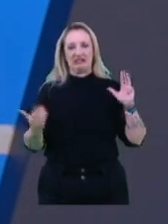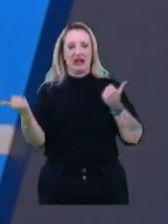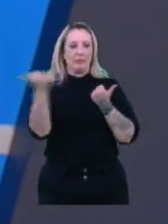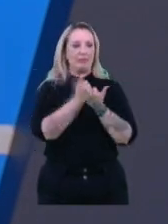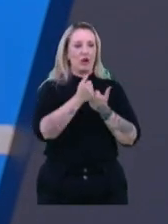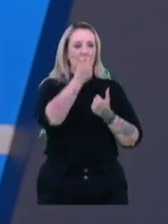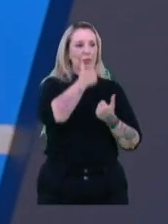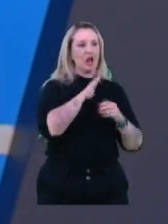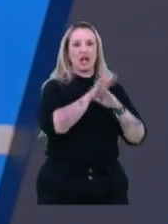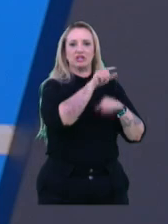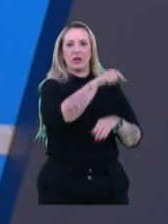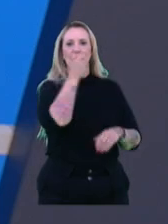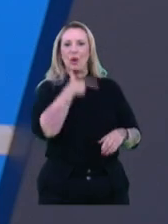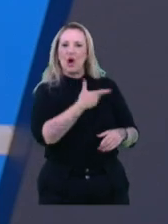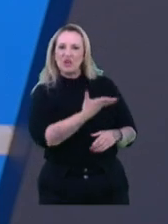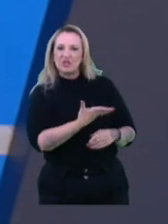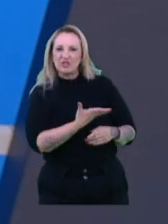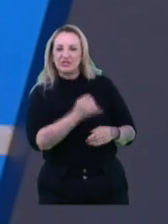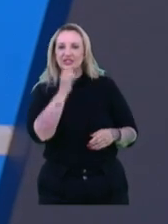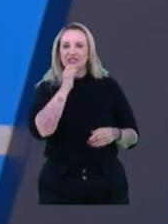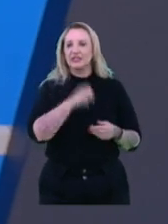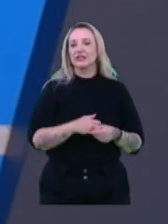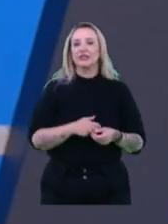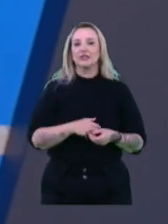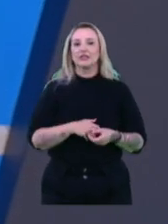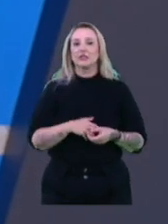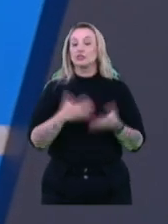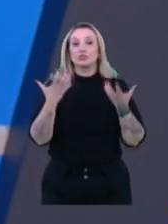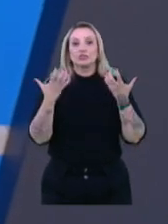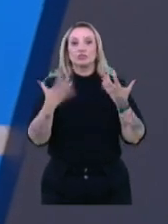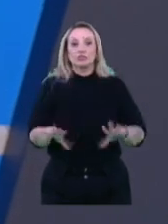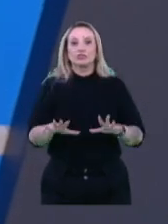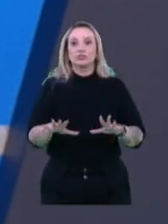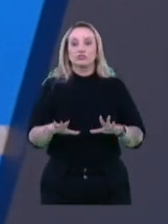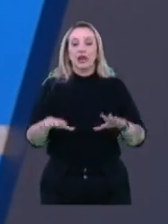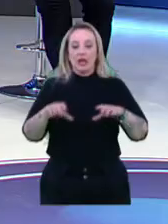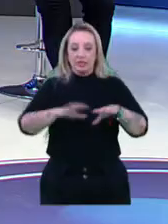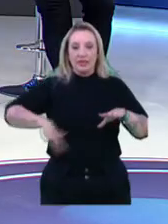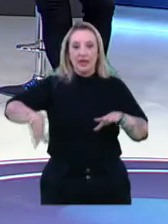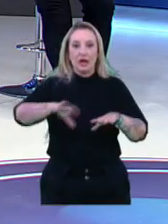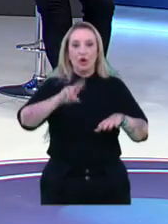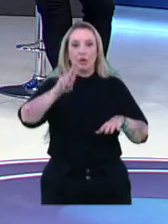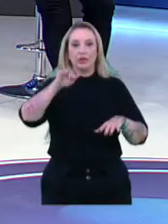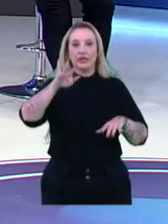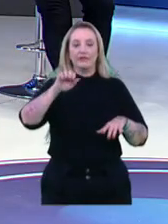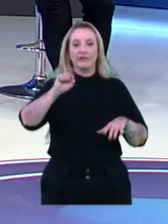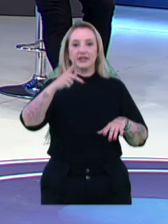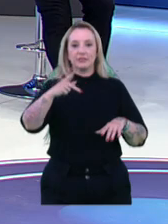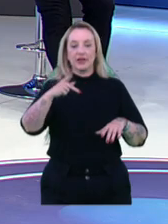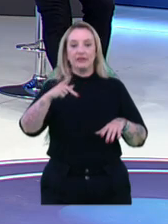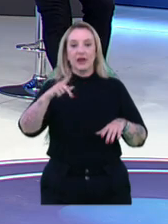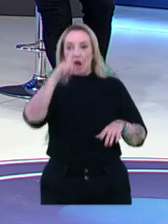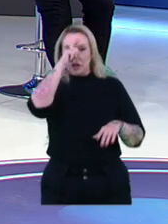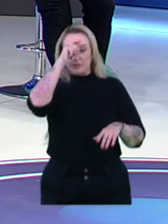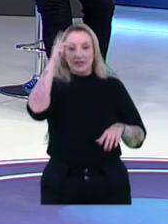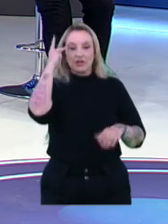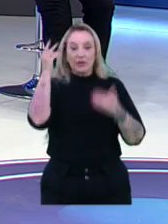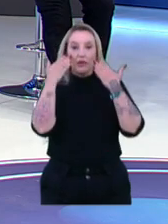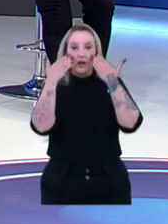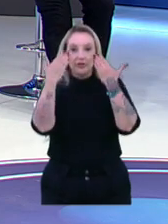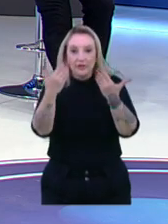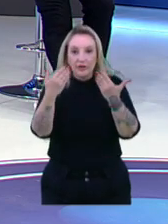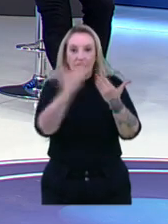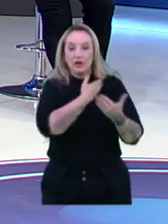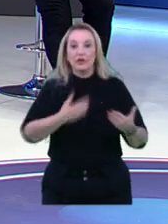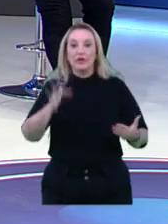apoia o bolos vai beneficiar o bolos por exemplo ele não cedeu o terreno para Unifesp em frente ao Hospital São Paulo que o governo